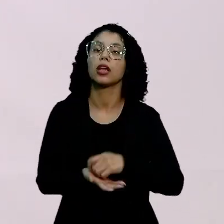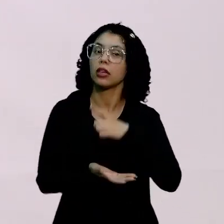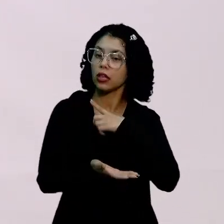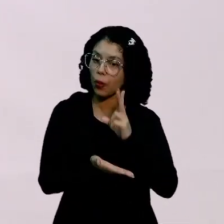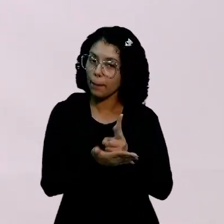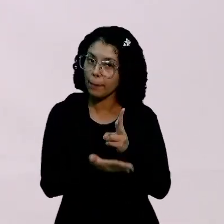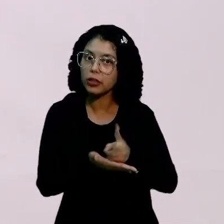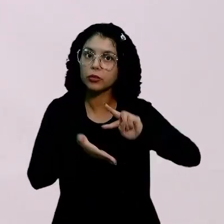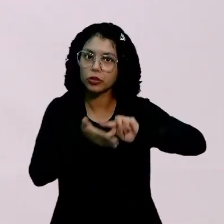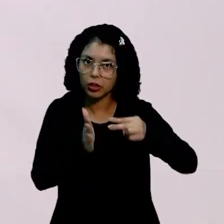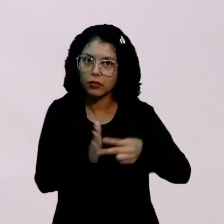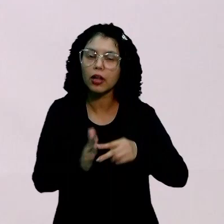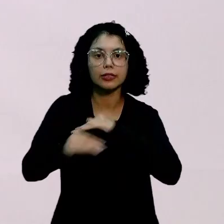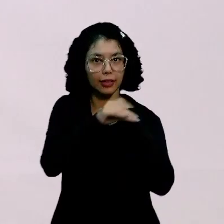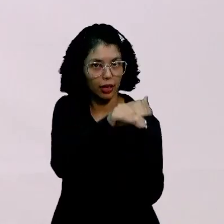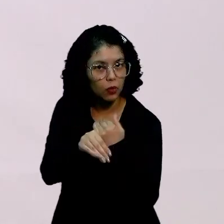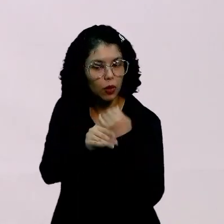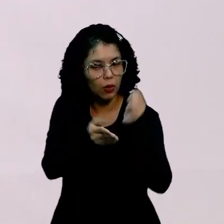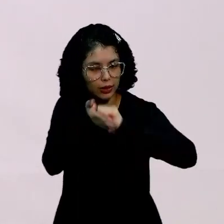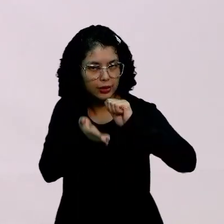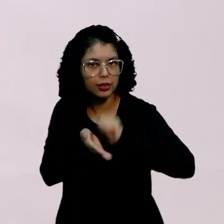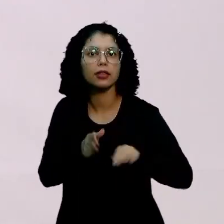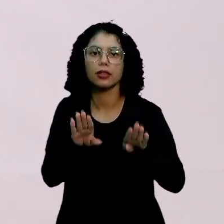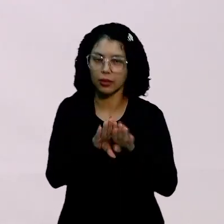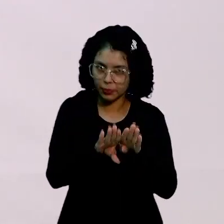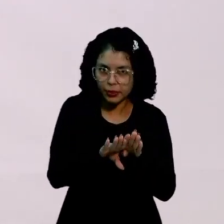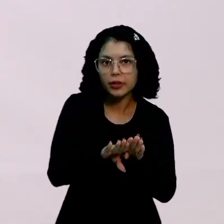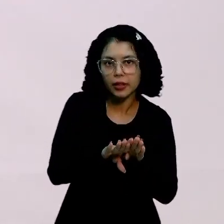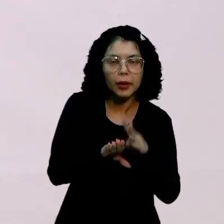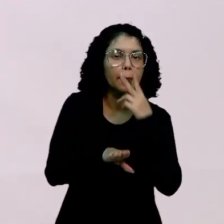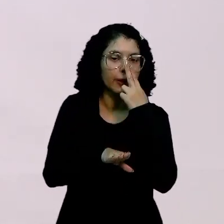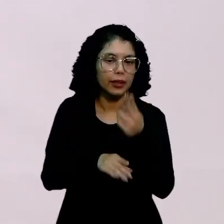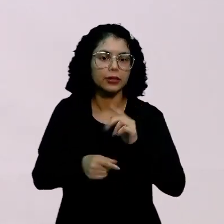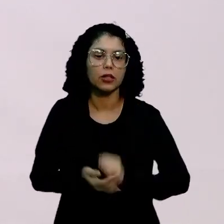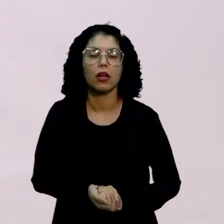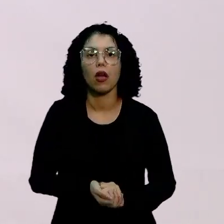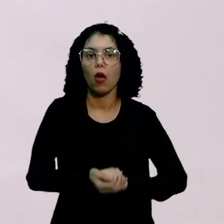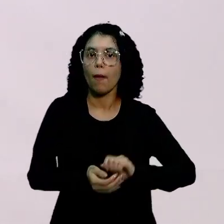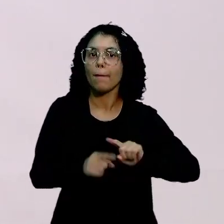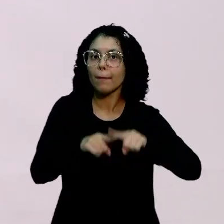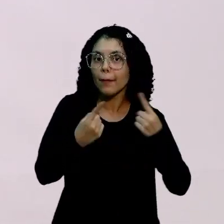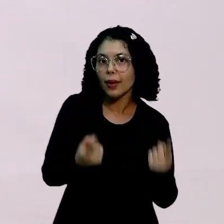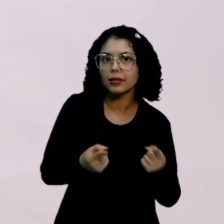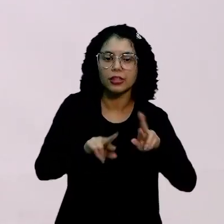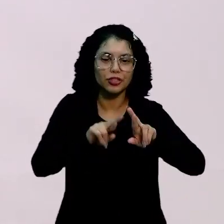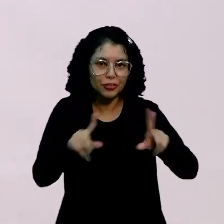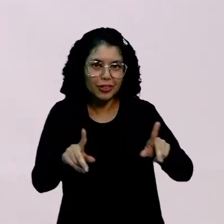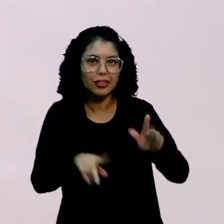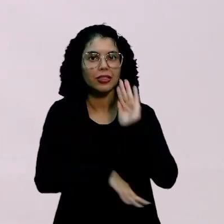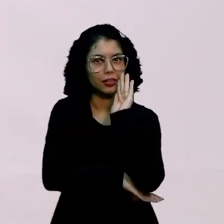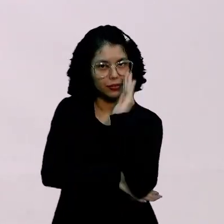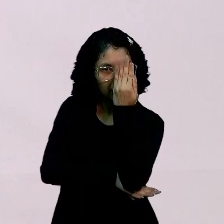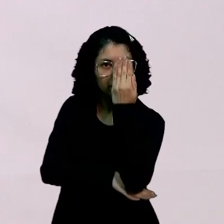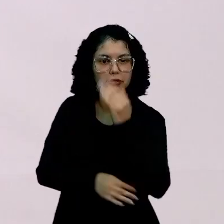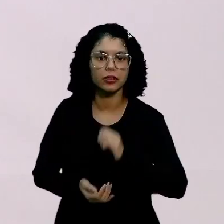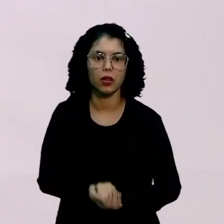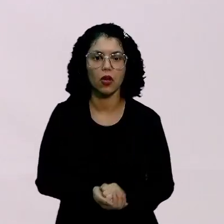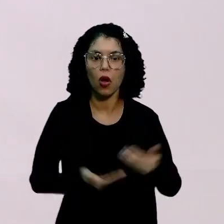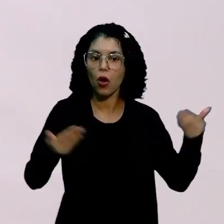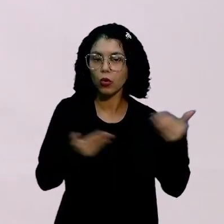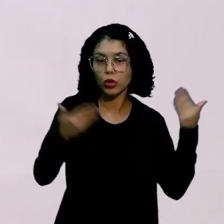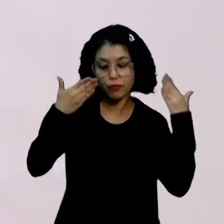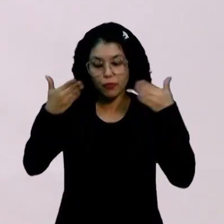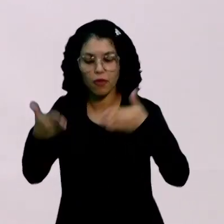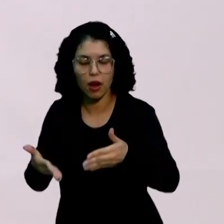mesmo significado e a grafia, a escrita muito parecida, com as que não são. No caso da aula de hoje, nós vamos